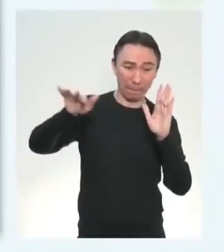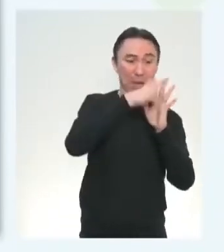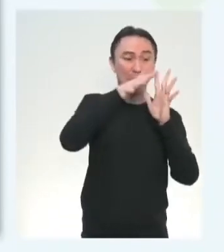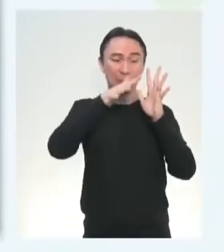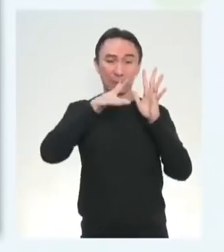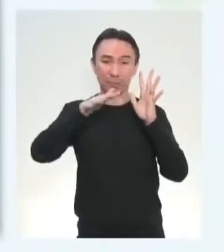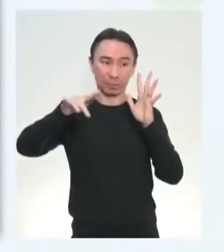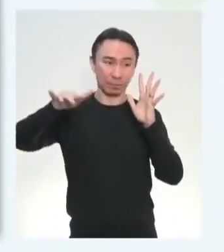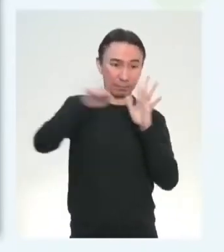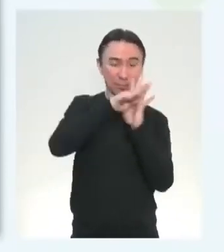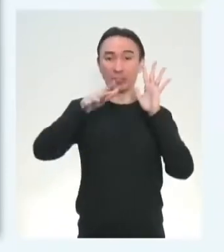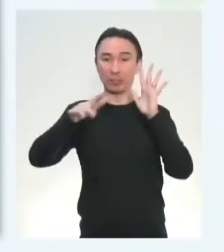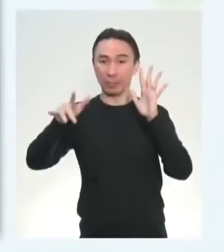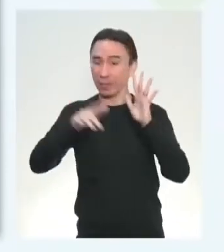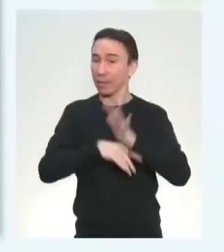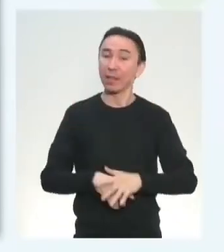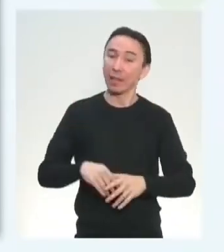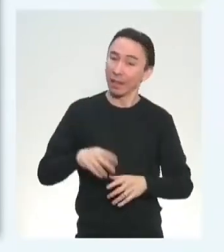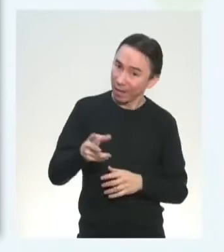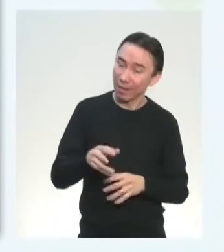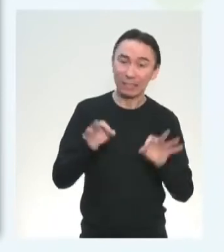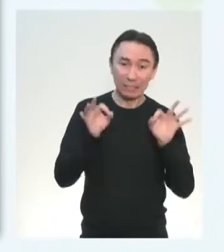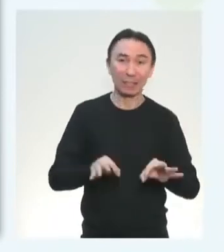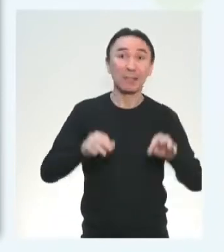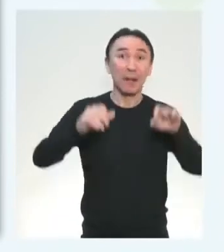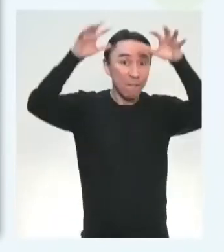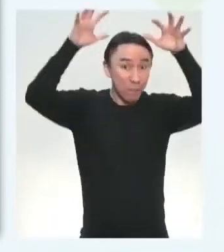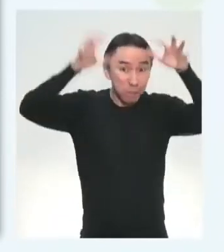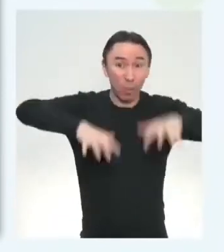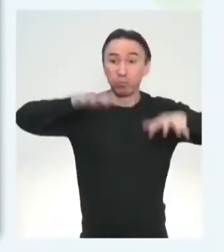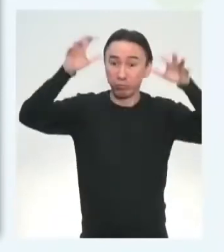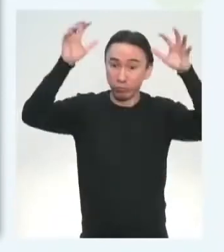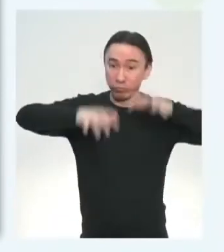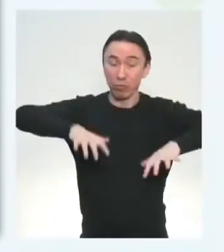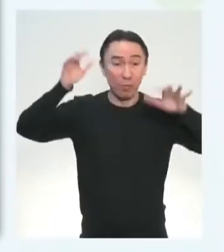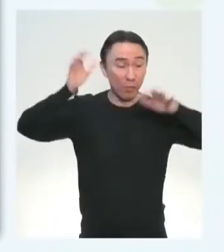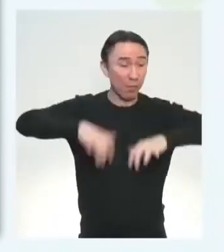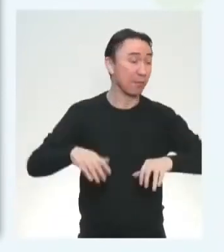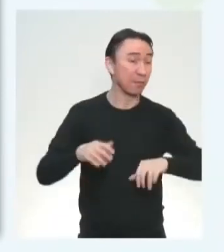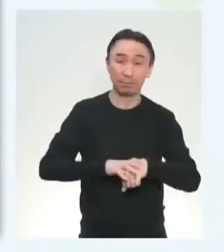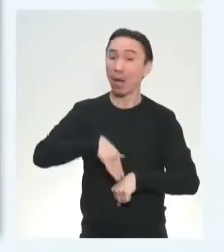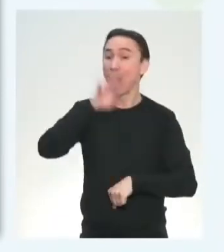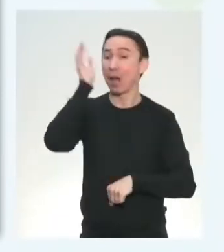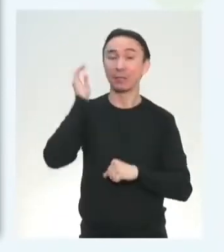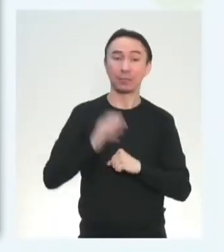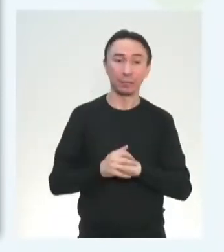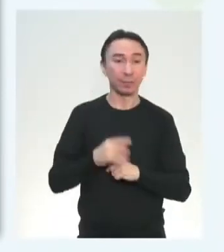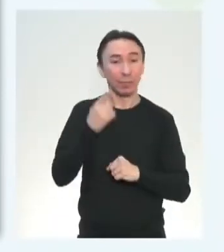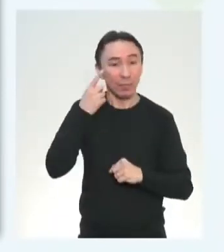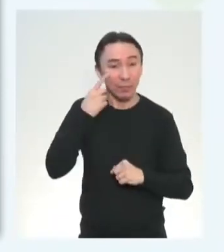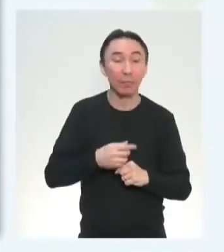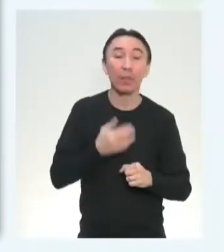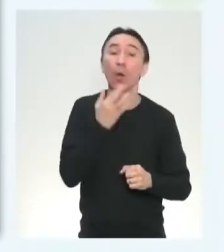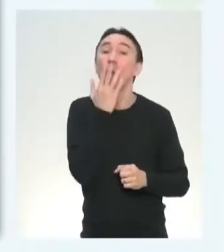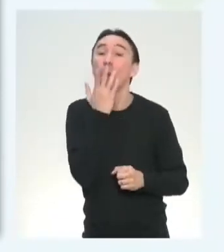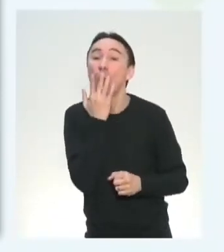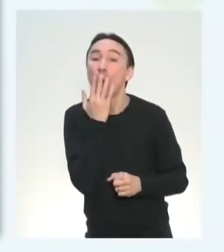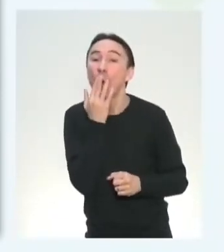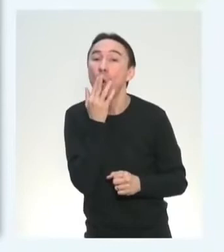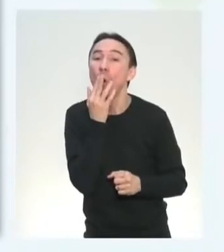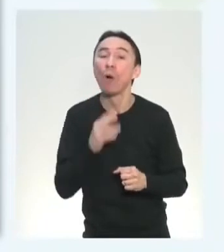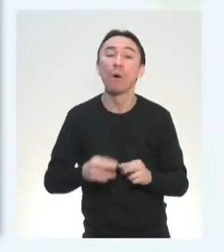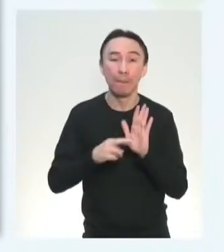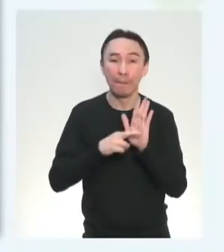de precipitação. As cores na imagem representam a refletividade. A cor amarela representa